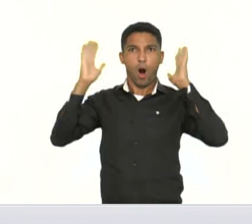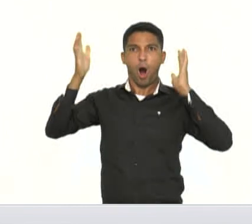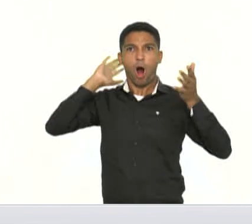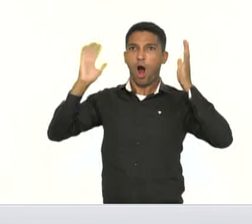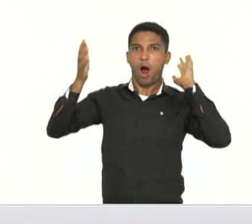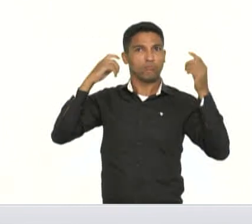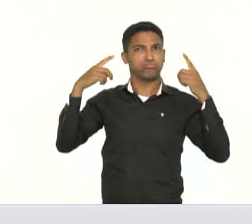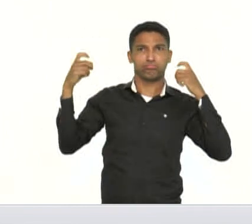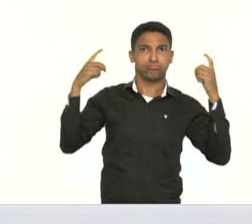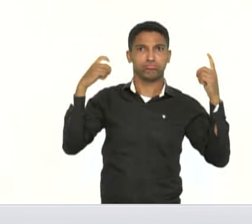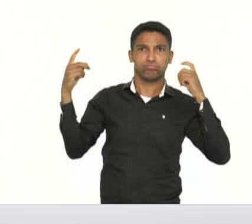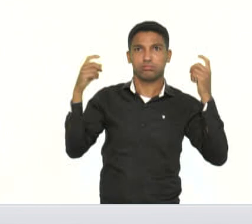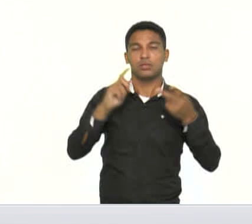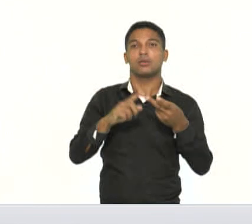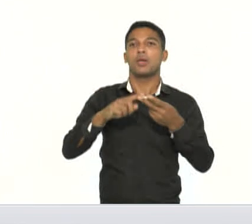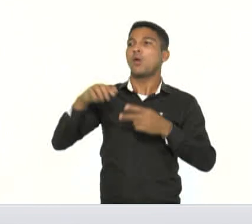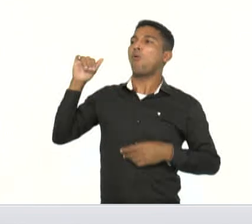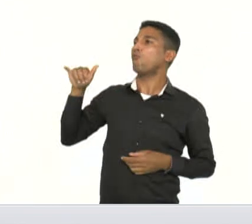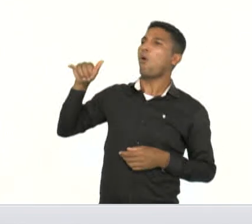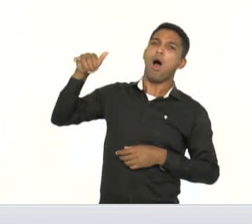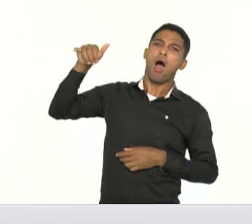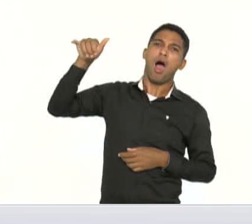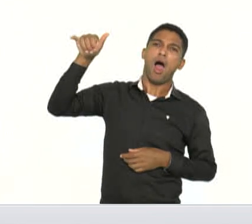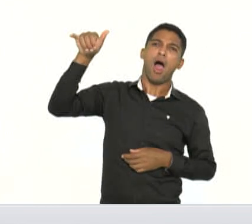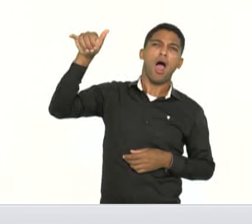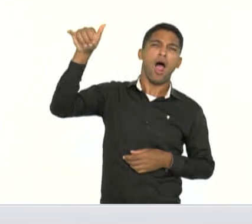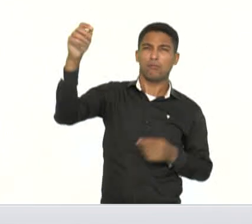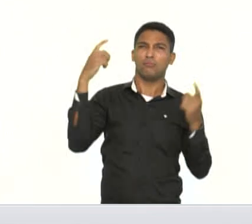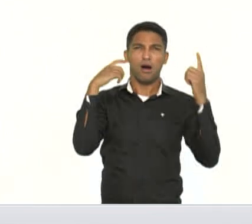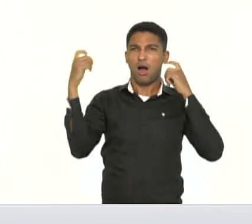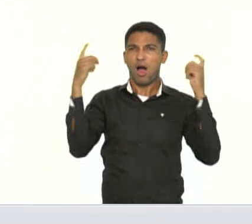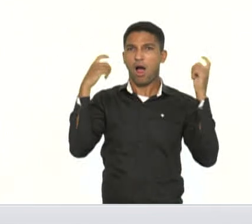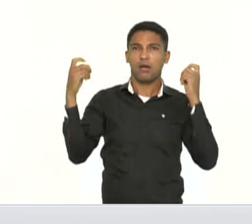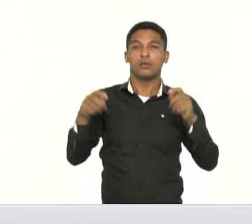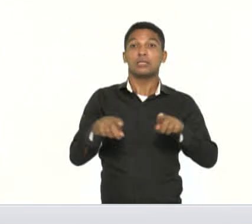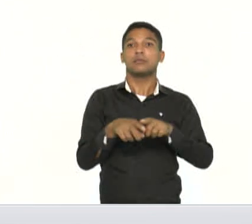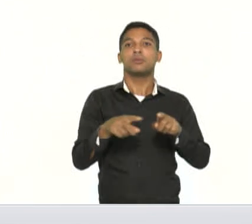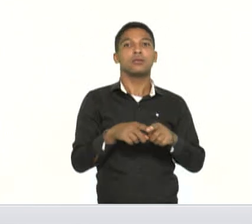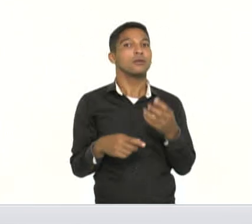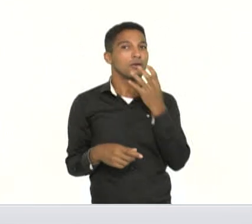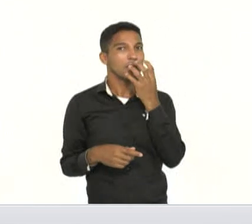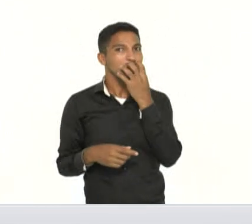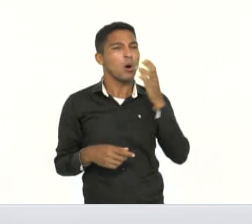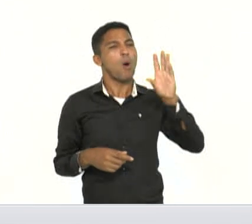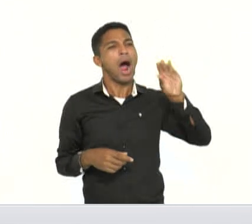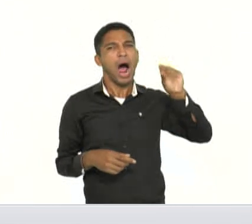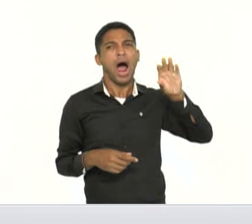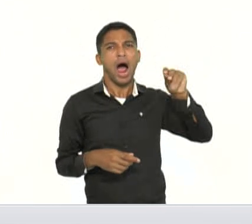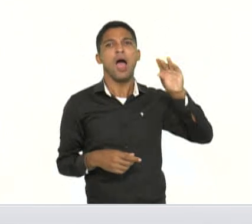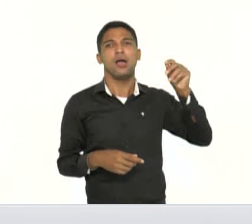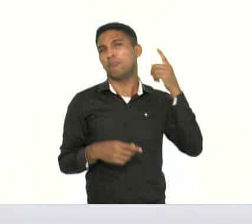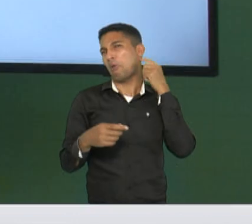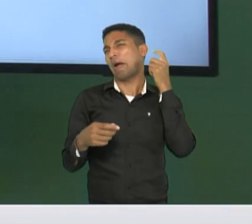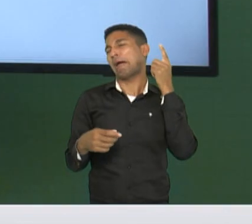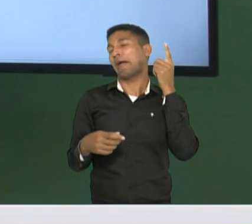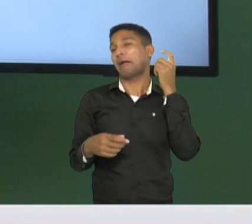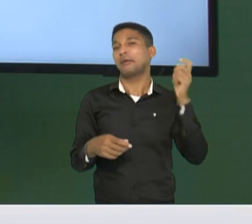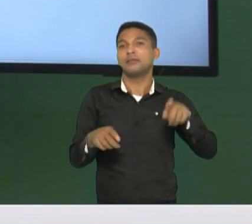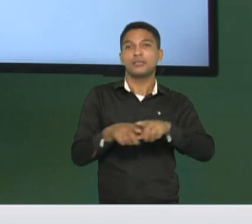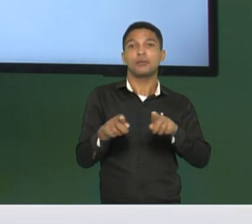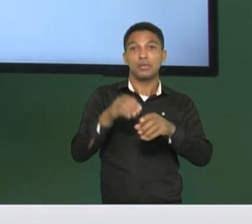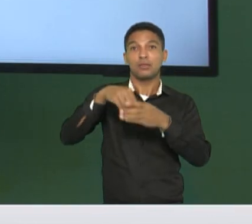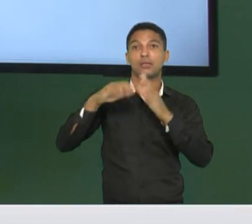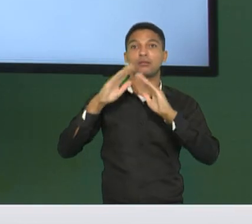construções, latidos de cachorros, escolas, nós aqui, eventos como shows e